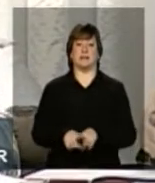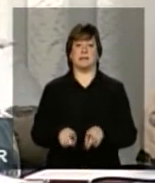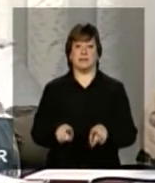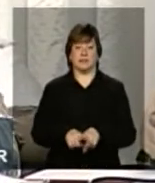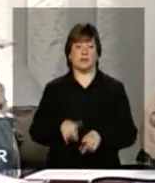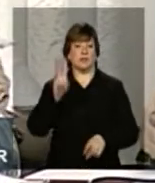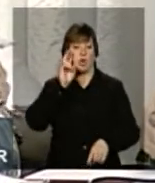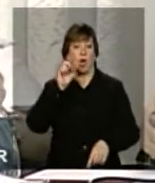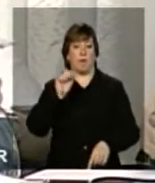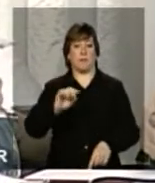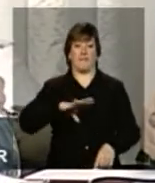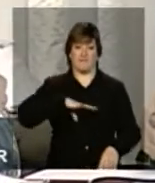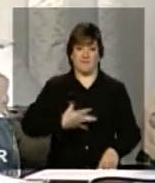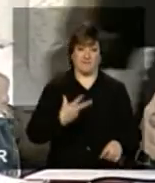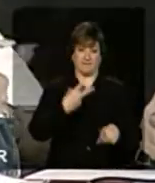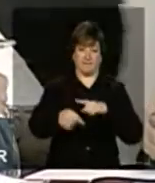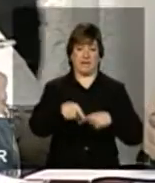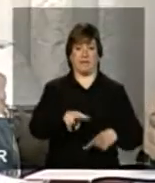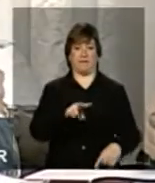à violência,